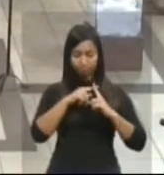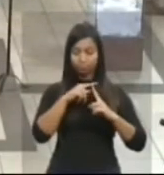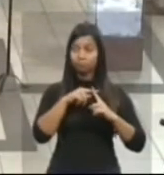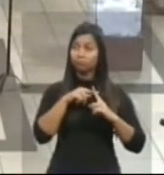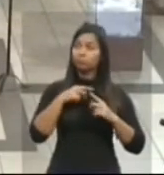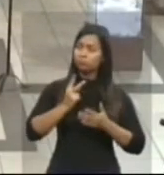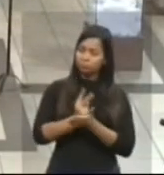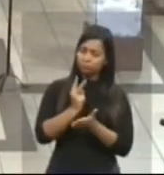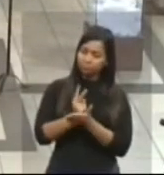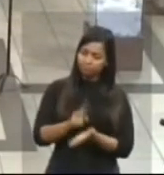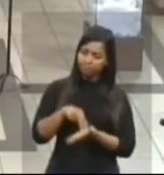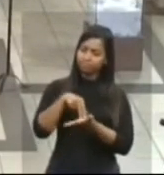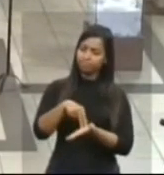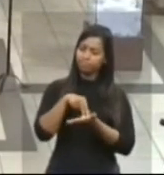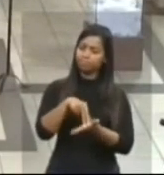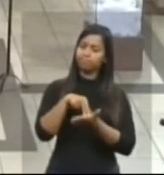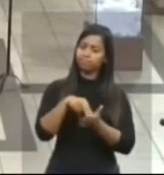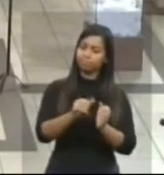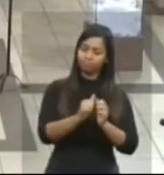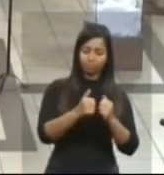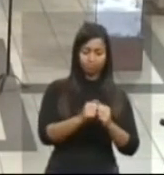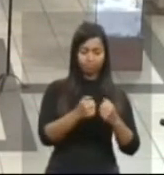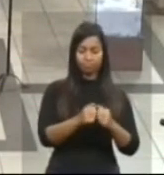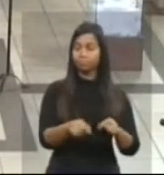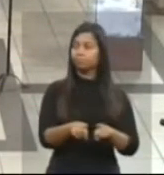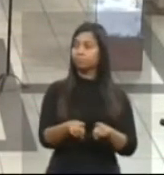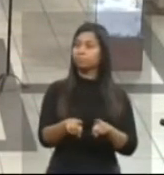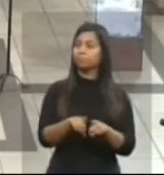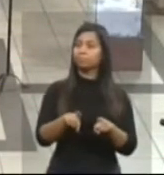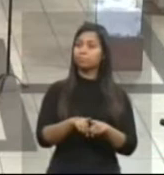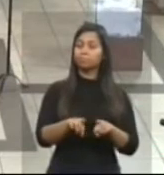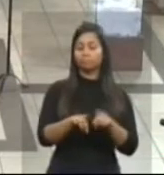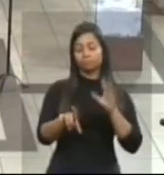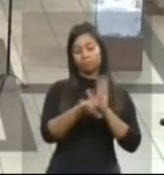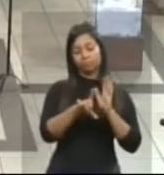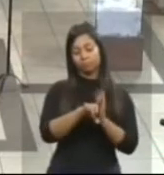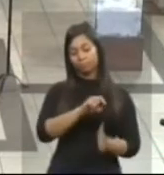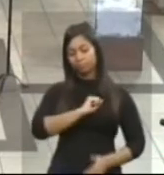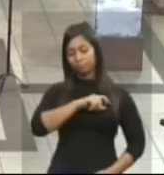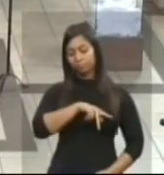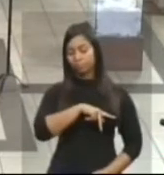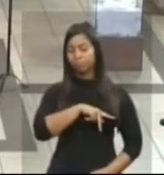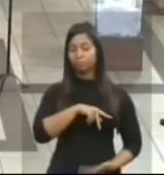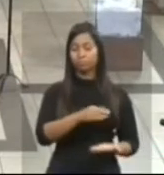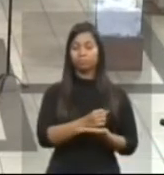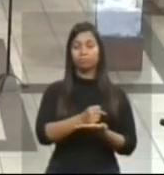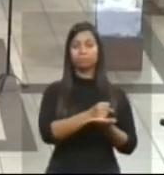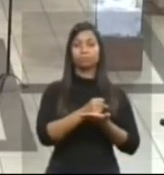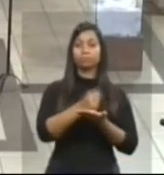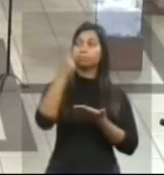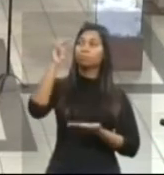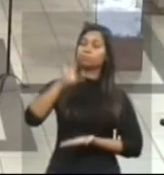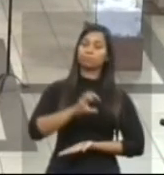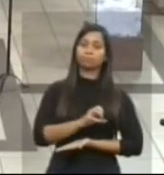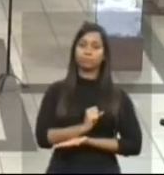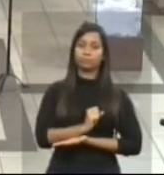que perseverando na fração do pão e na doutrina dos apóstolos, enraizado no vosso